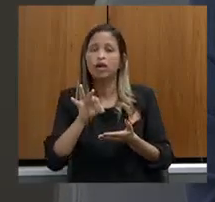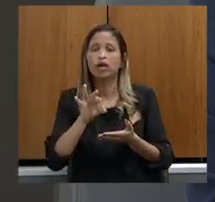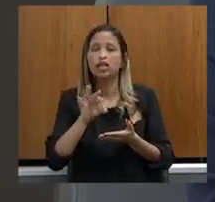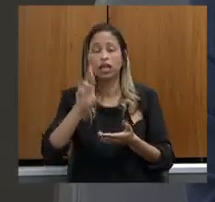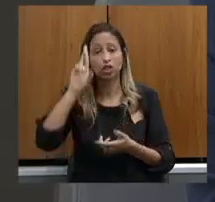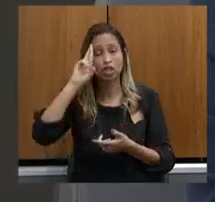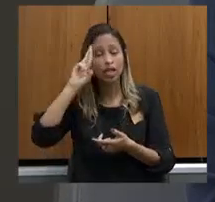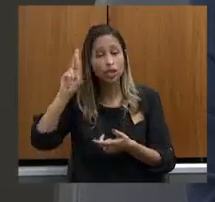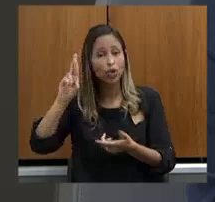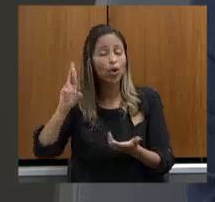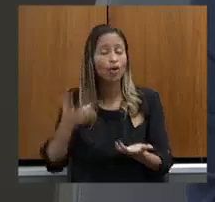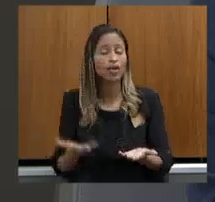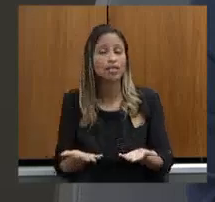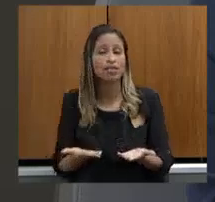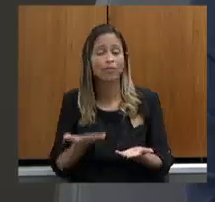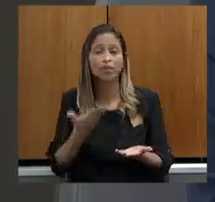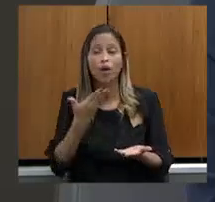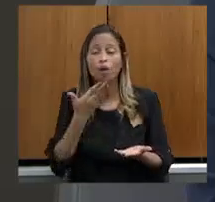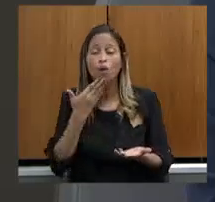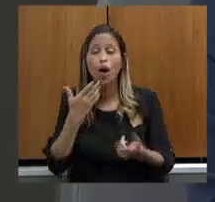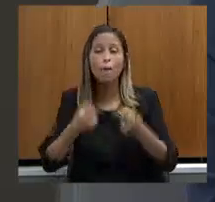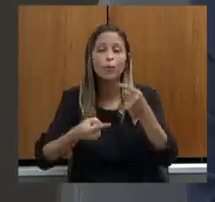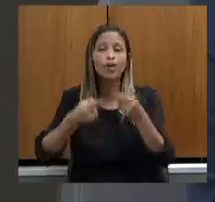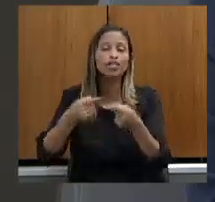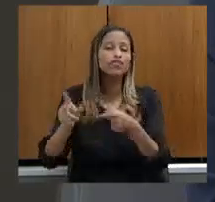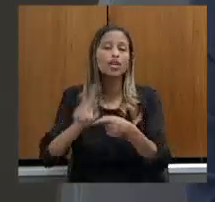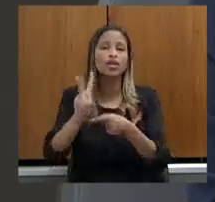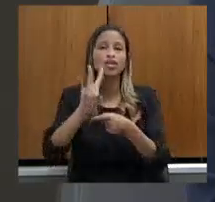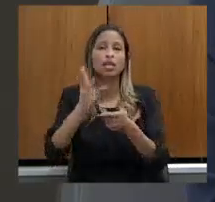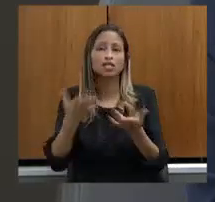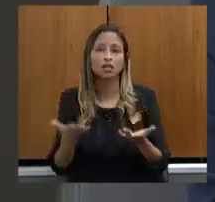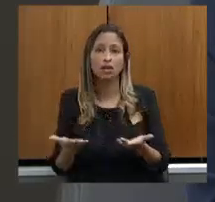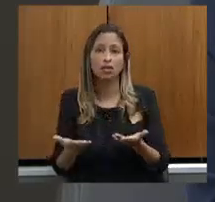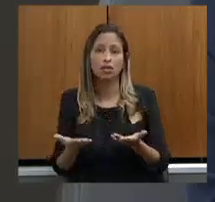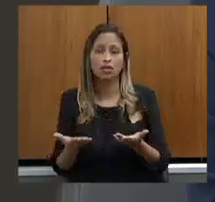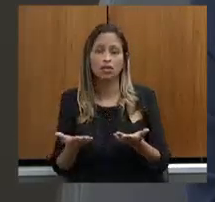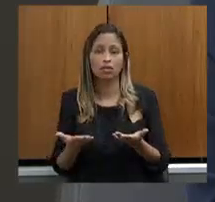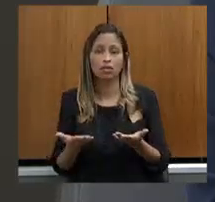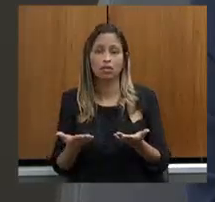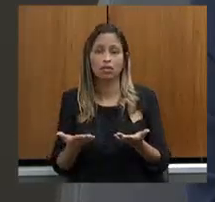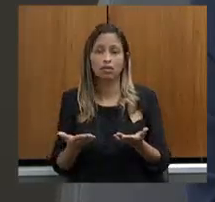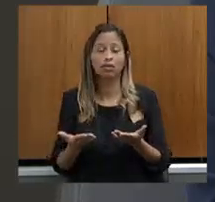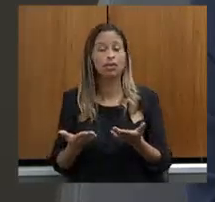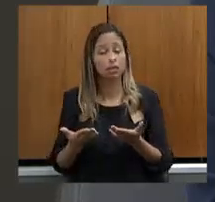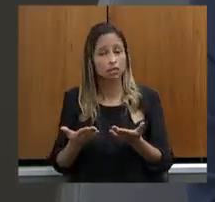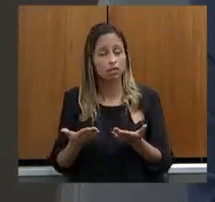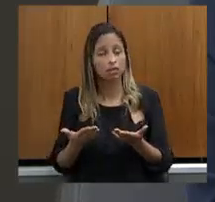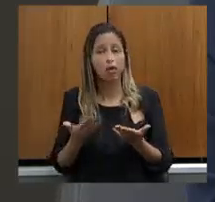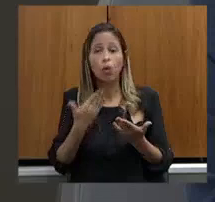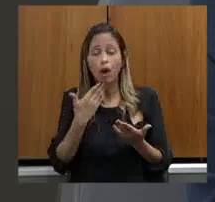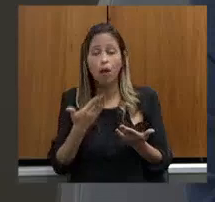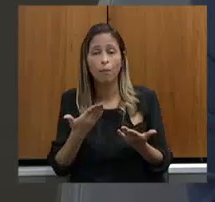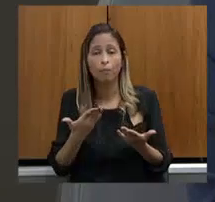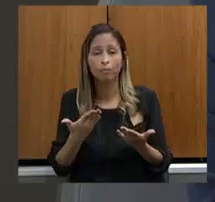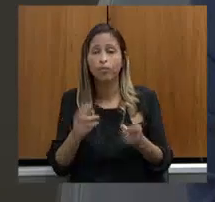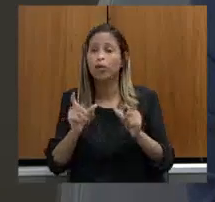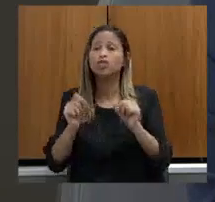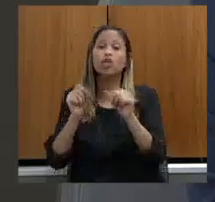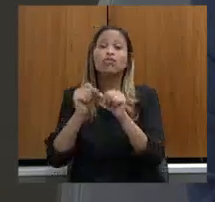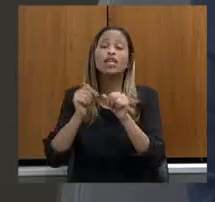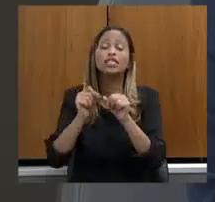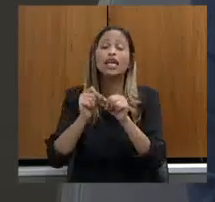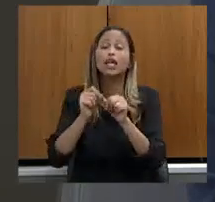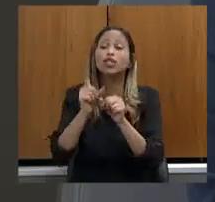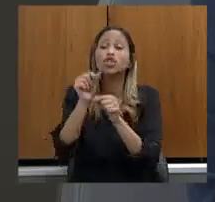diretores apostiladas Qual é a política de valorização eu falaria essa segunda pergunta né mas é isso que que vocês vão fazer com